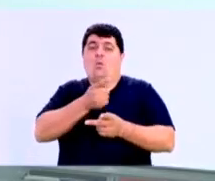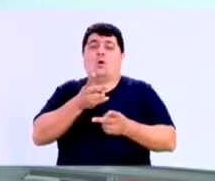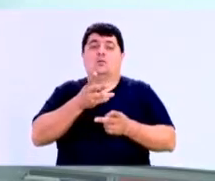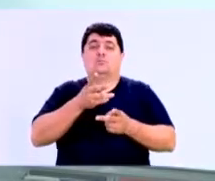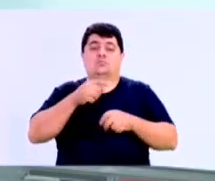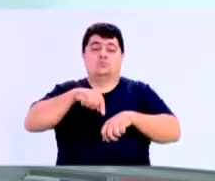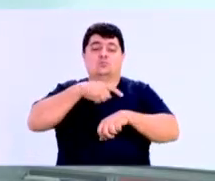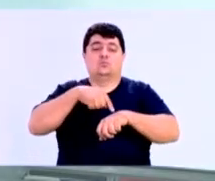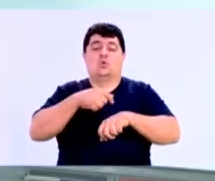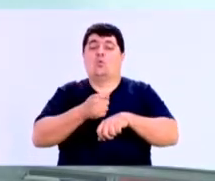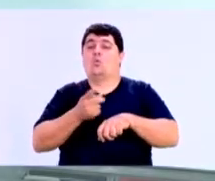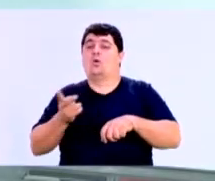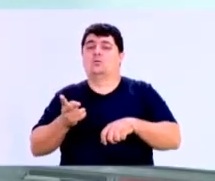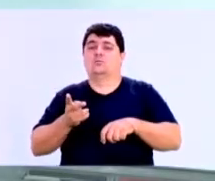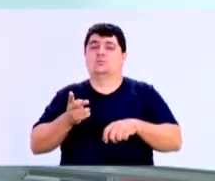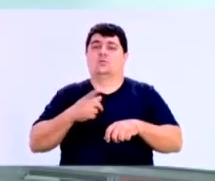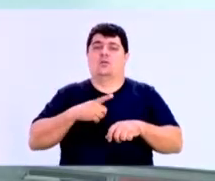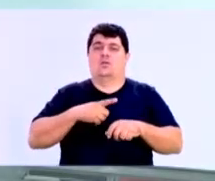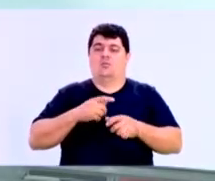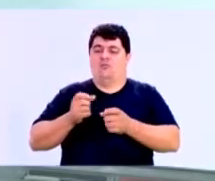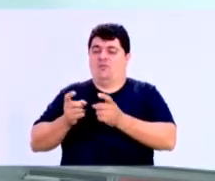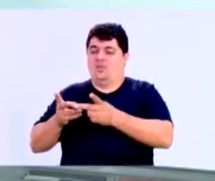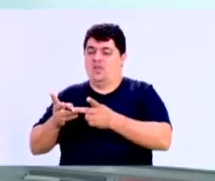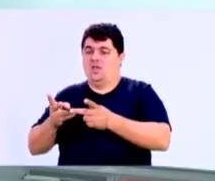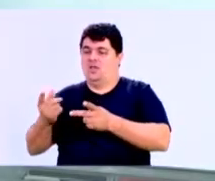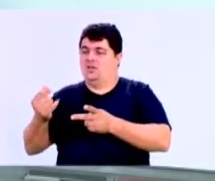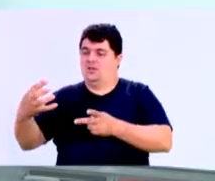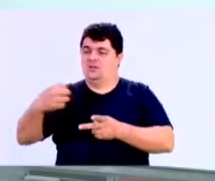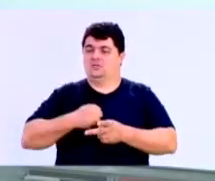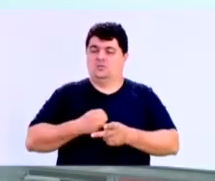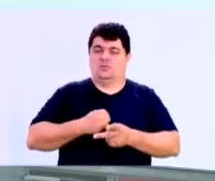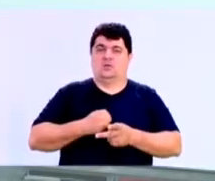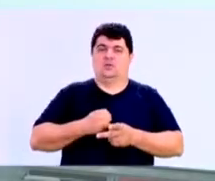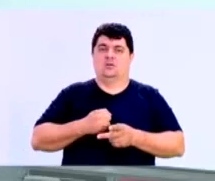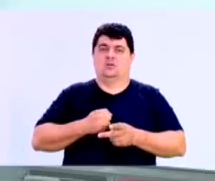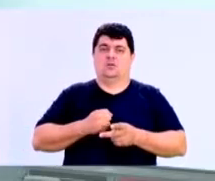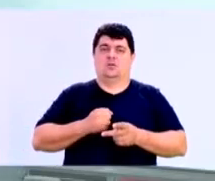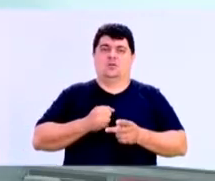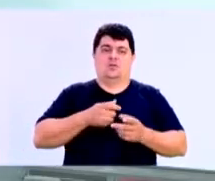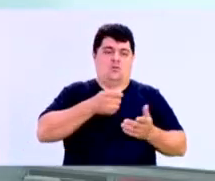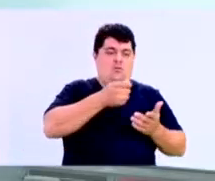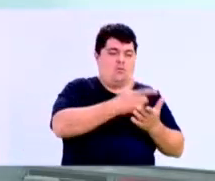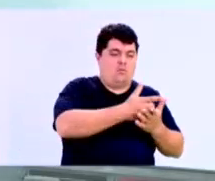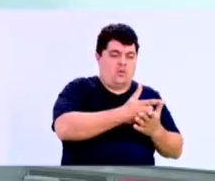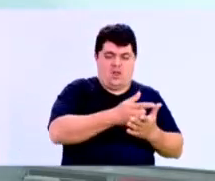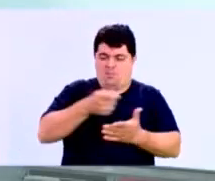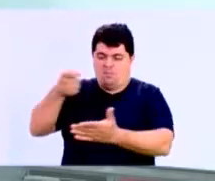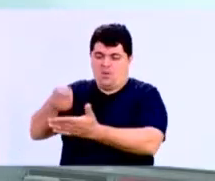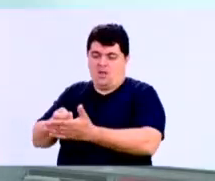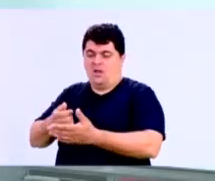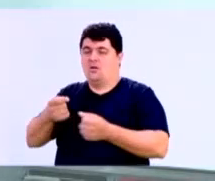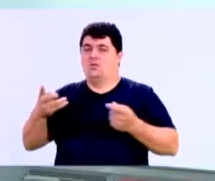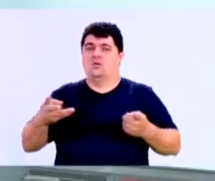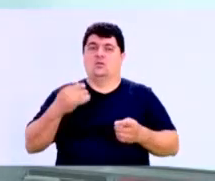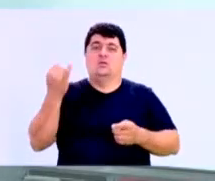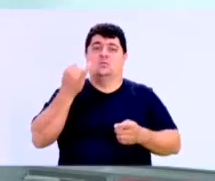vender e receber, o tempo que eu demoro entre comprar e pagar, todos esses prazos